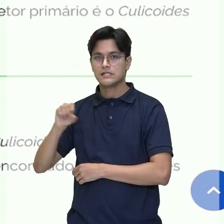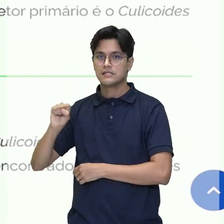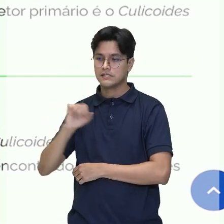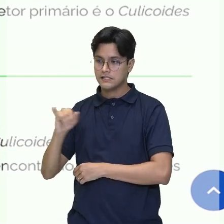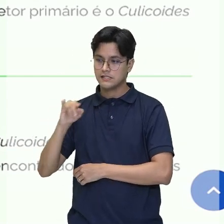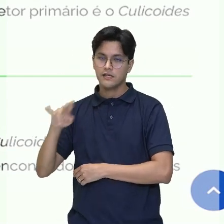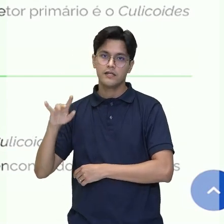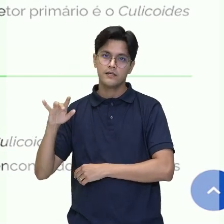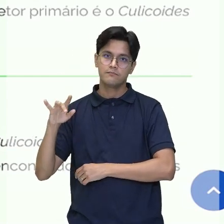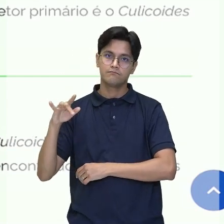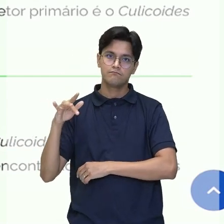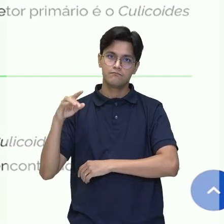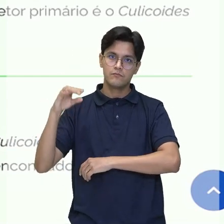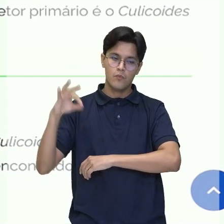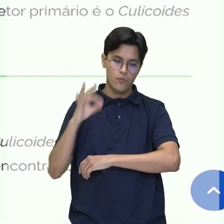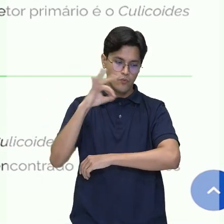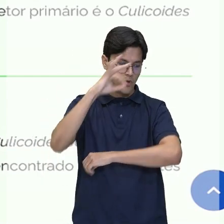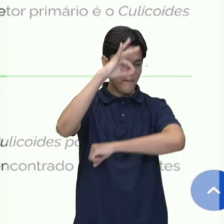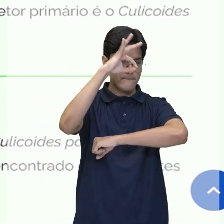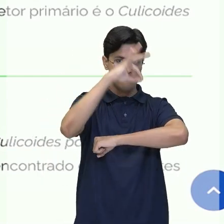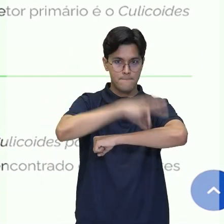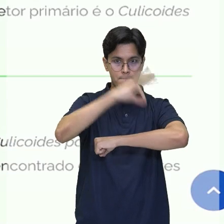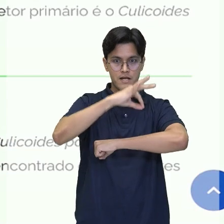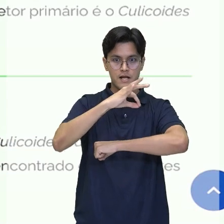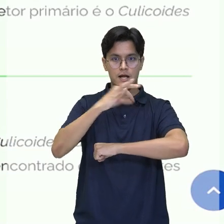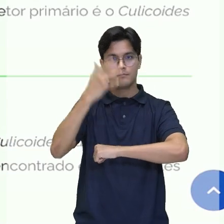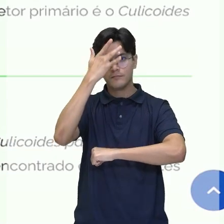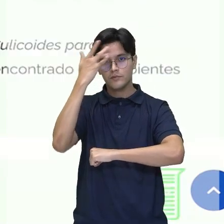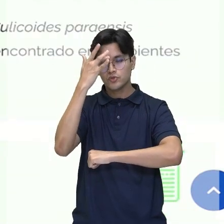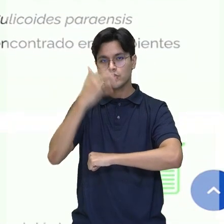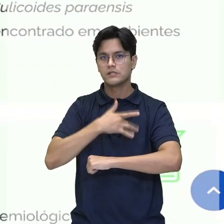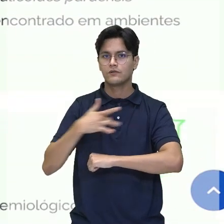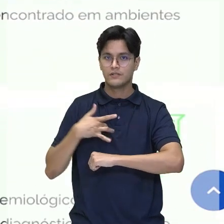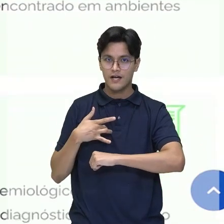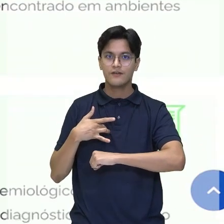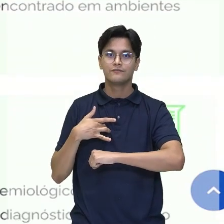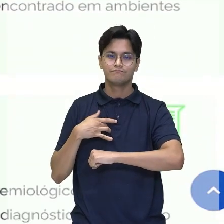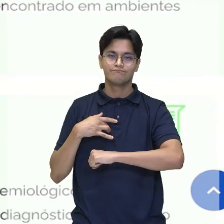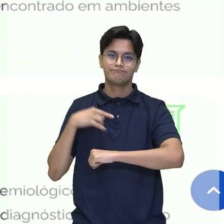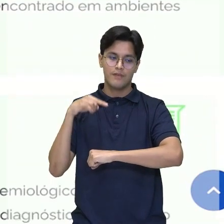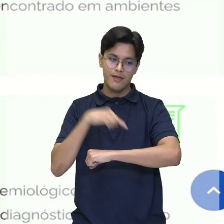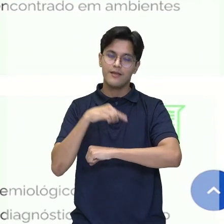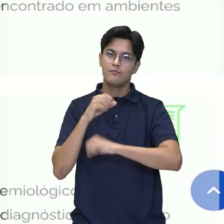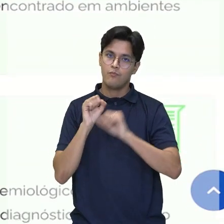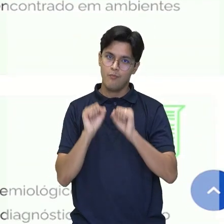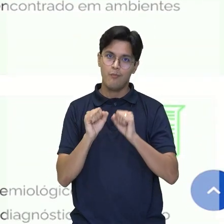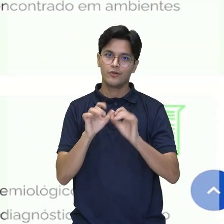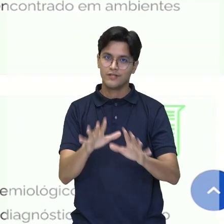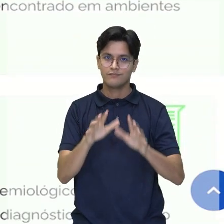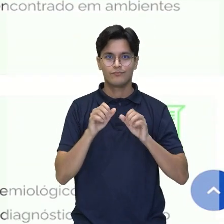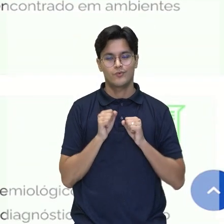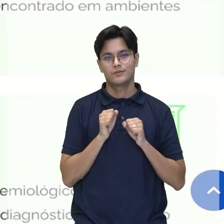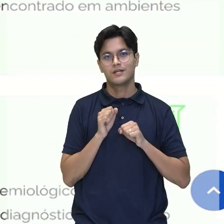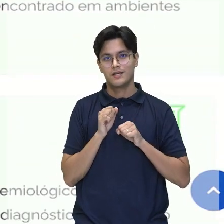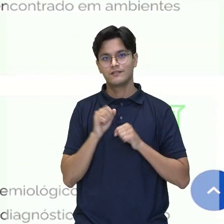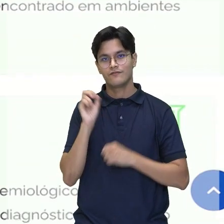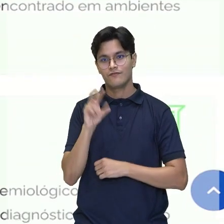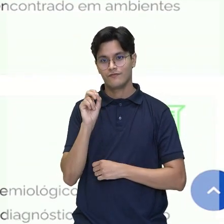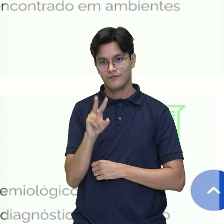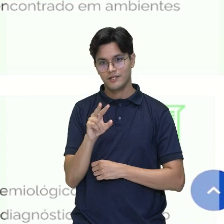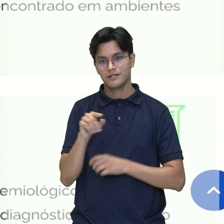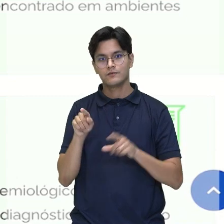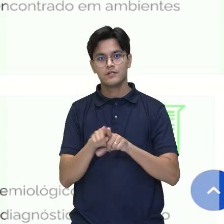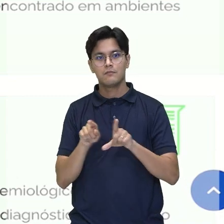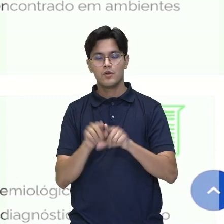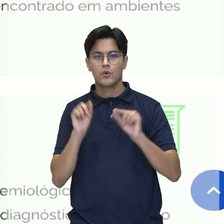saudável, pode transmitir o vírus. E aí ele tem 2 ciclos, o ciclo silvestre, que pode ser em bichos preguiça e